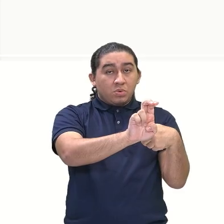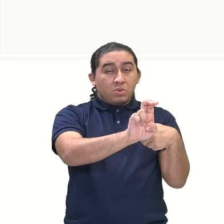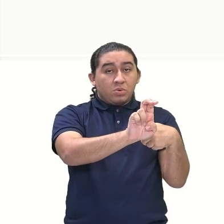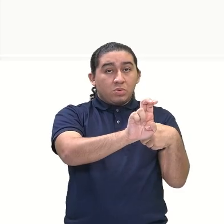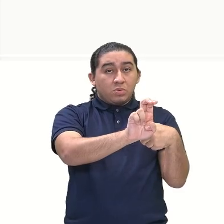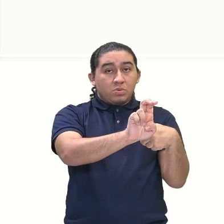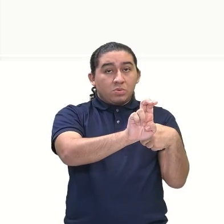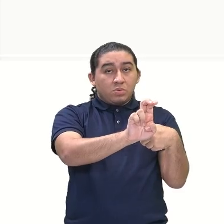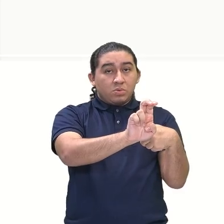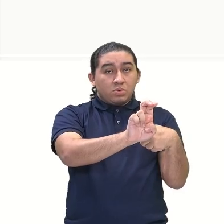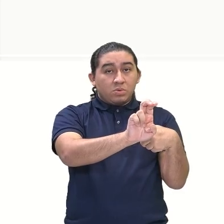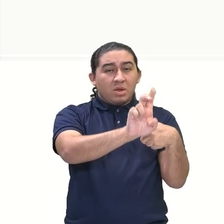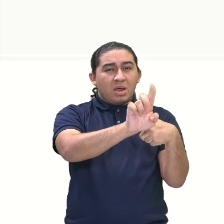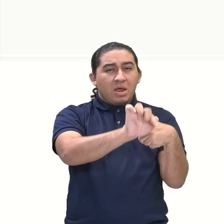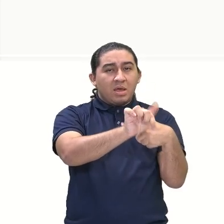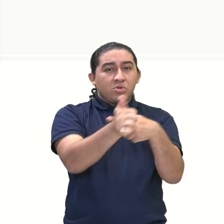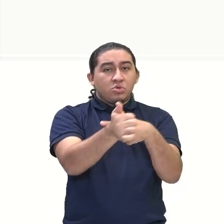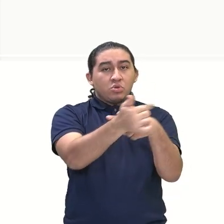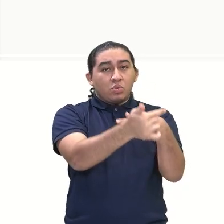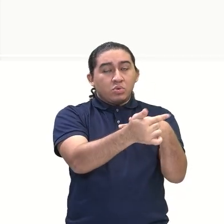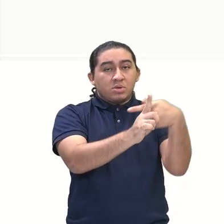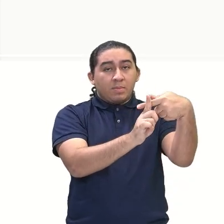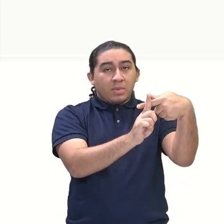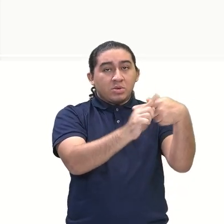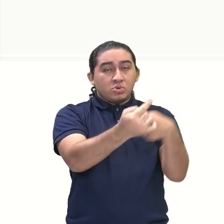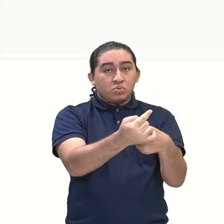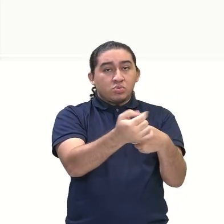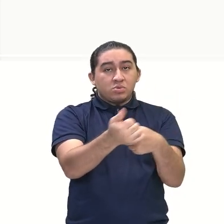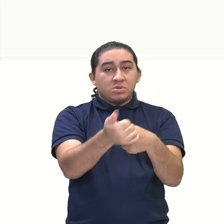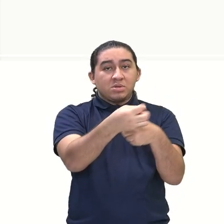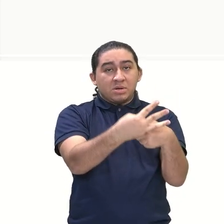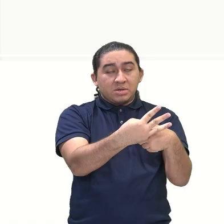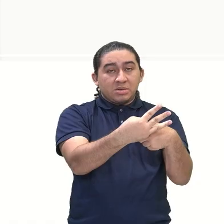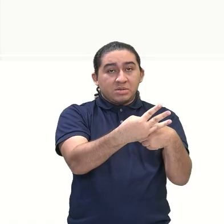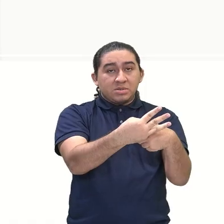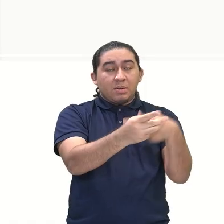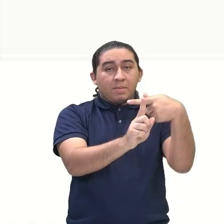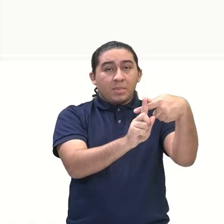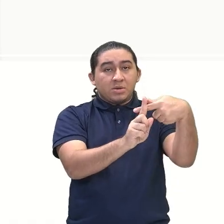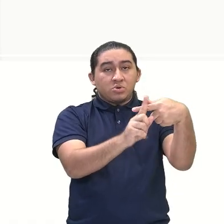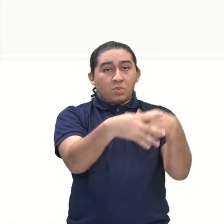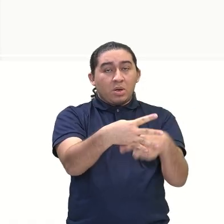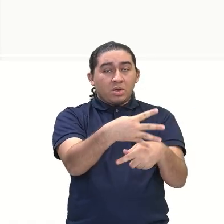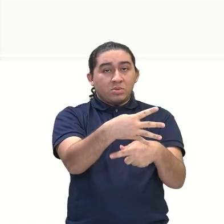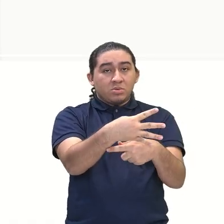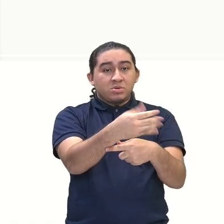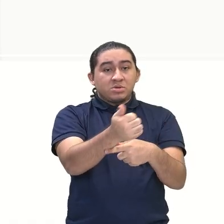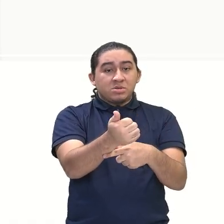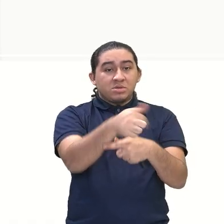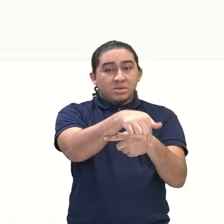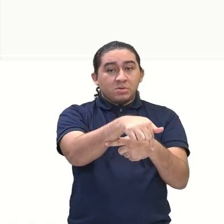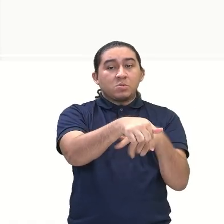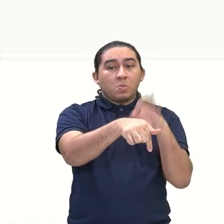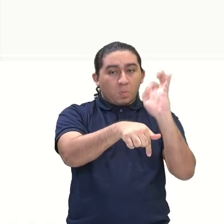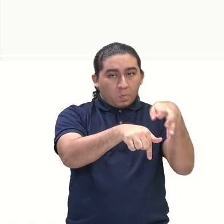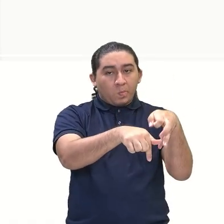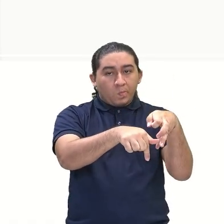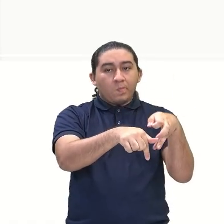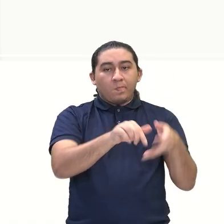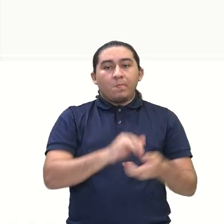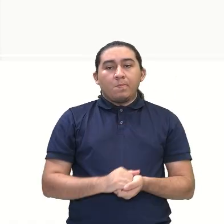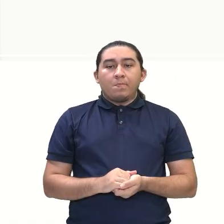5, dá 12, 12 mais 1, 13, e 13 mais 4, 17. Então,